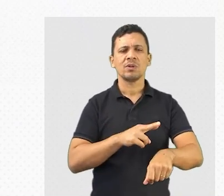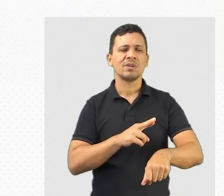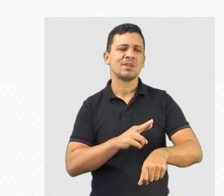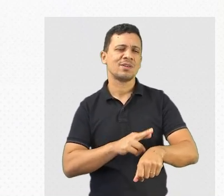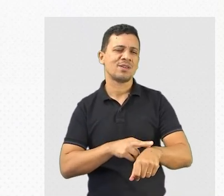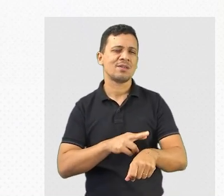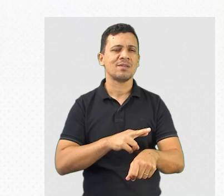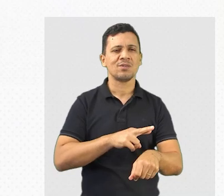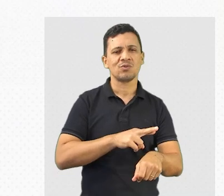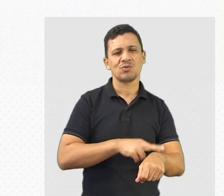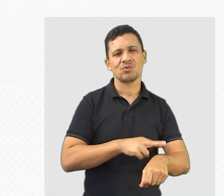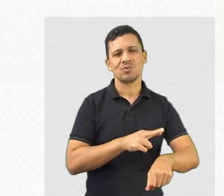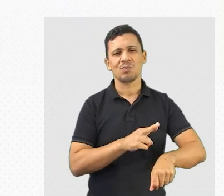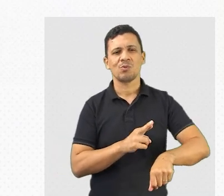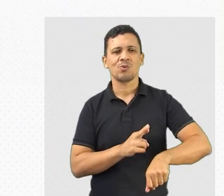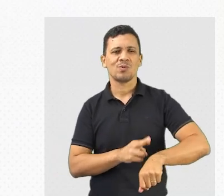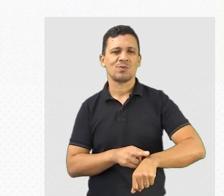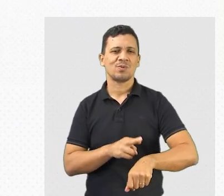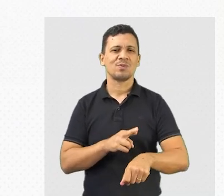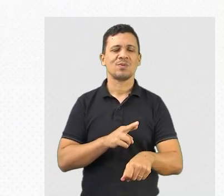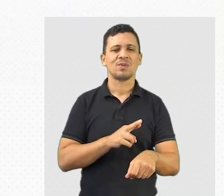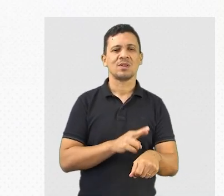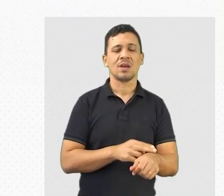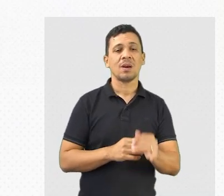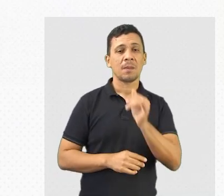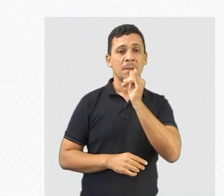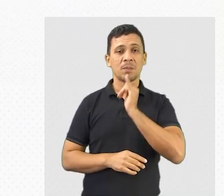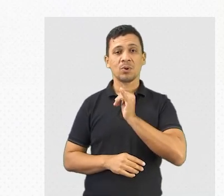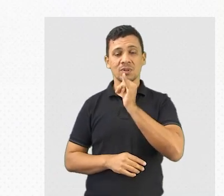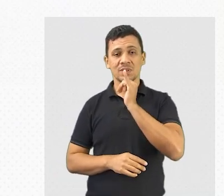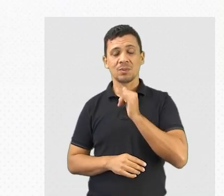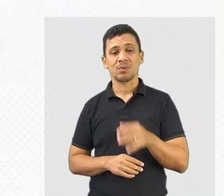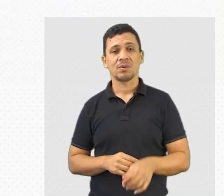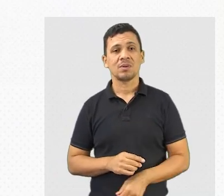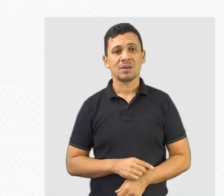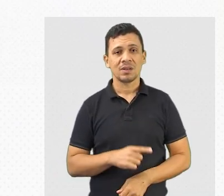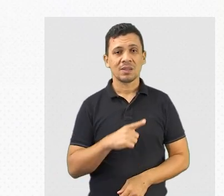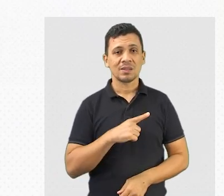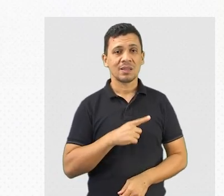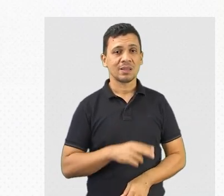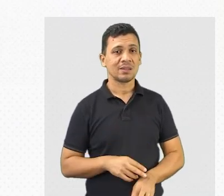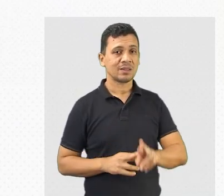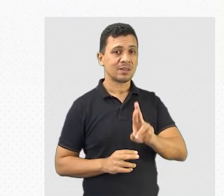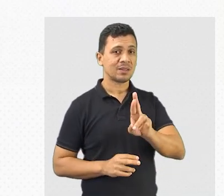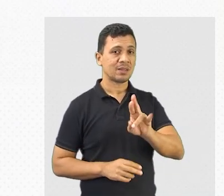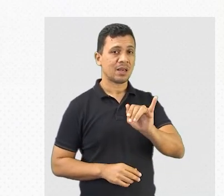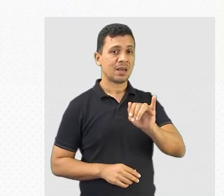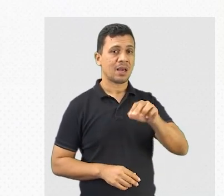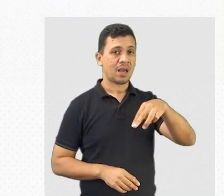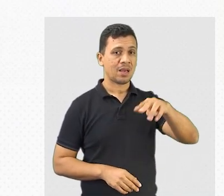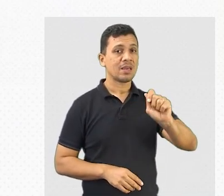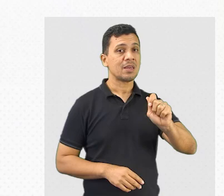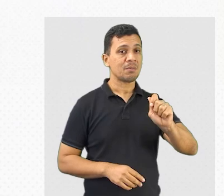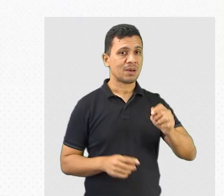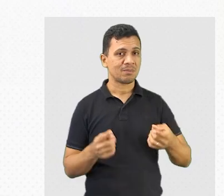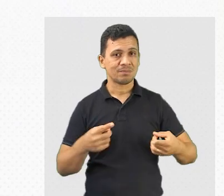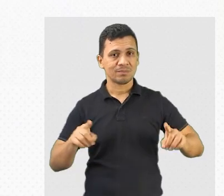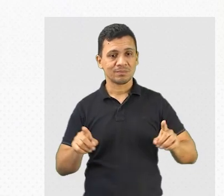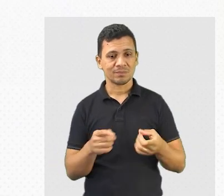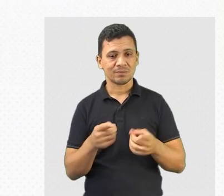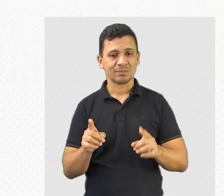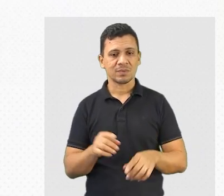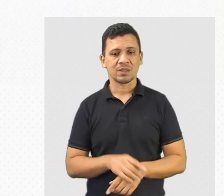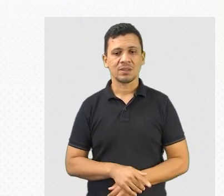pouco mais melódico, trazendo, por exemplo, a própria questão da rima nas músicas. Então, você tem a